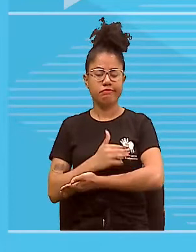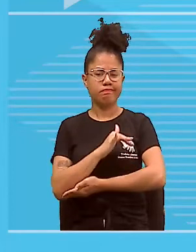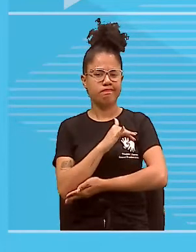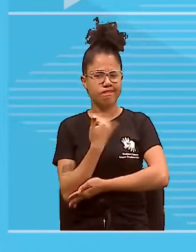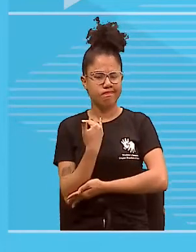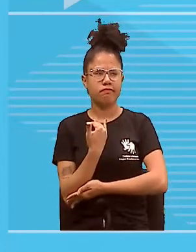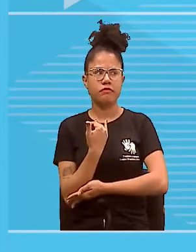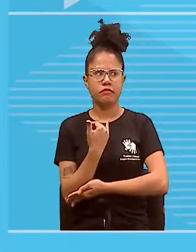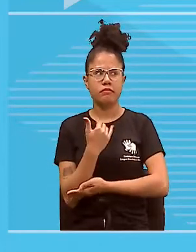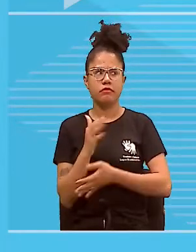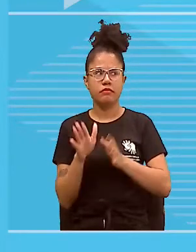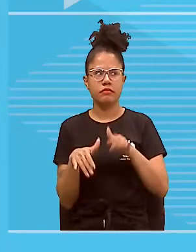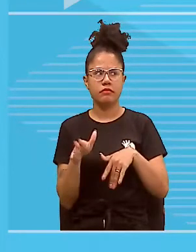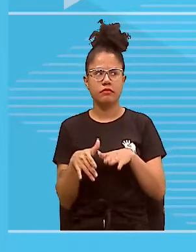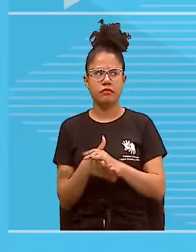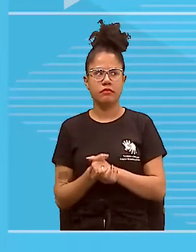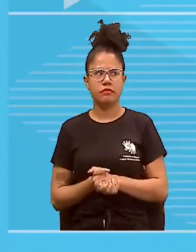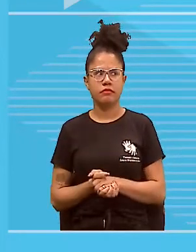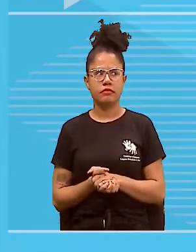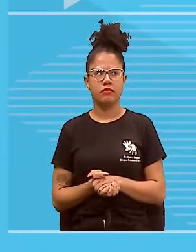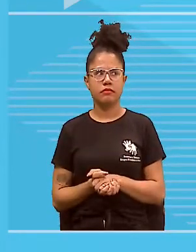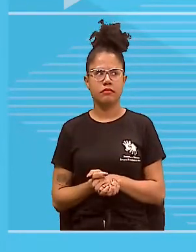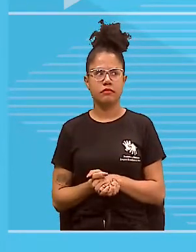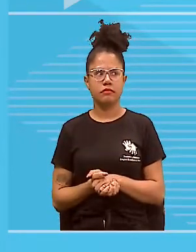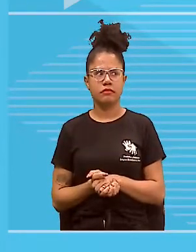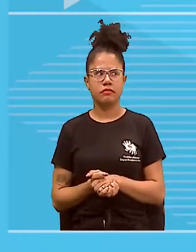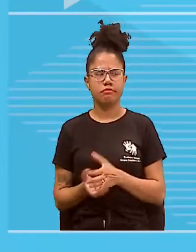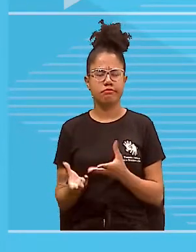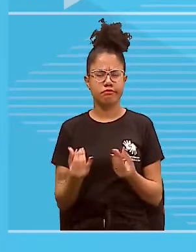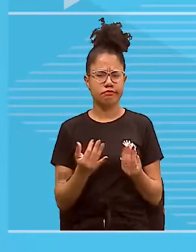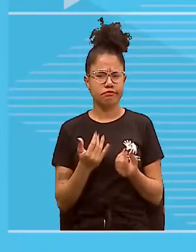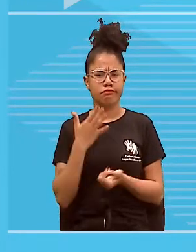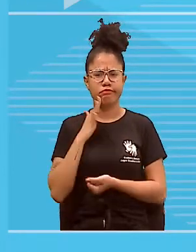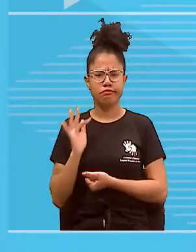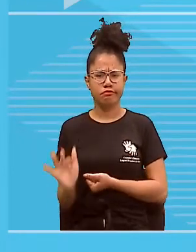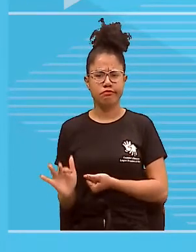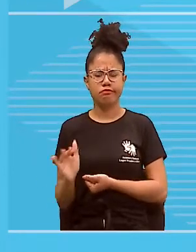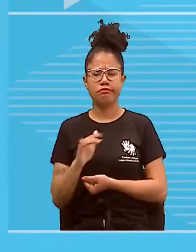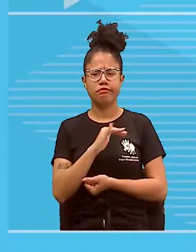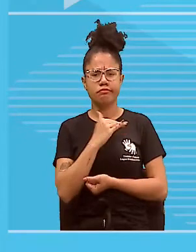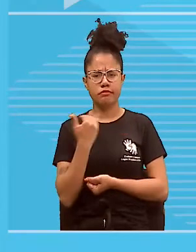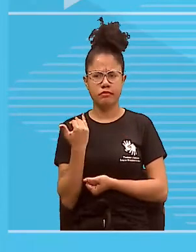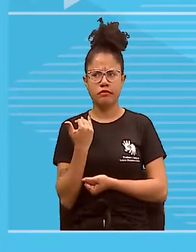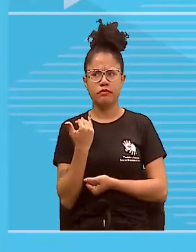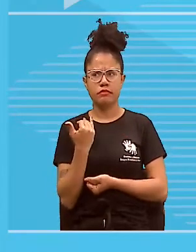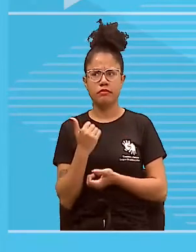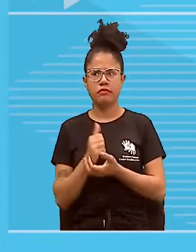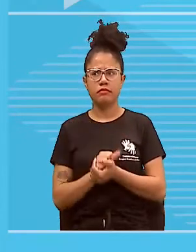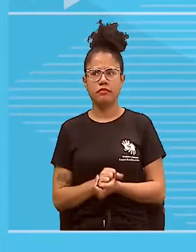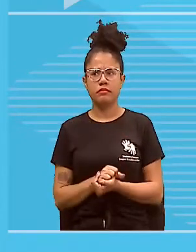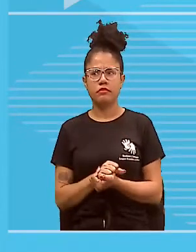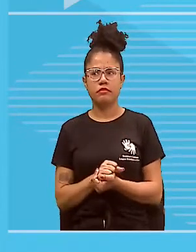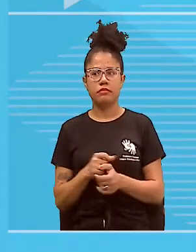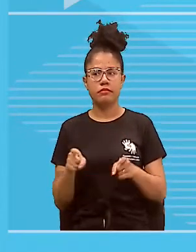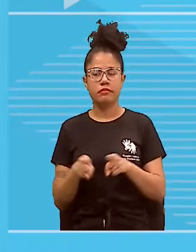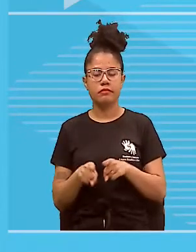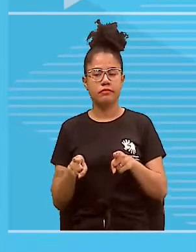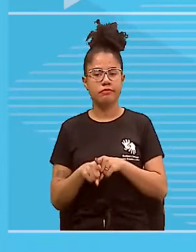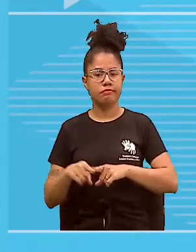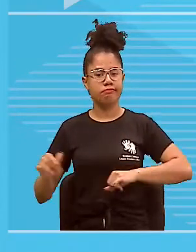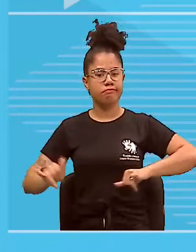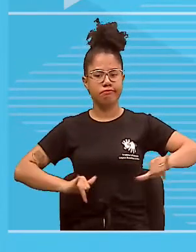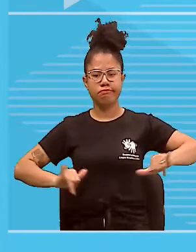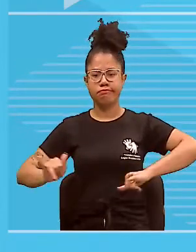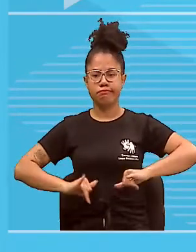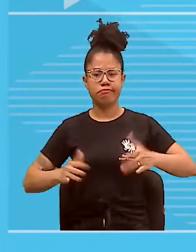vezes a mortalidade infantil era muito alta muito alta e para poder não sofrer